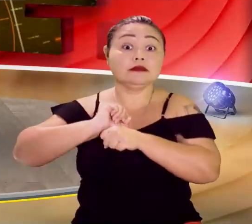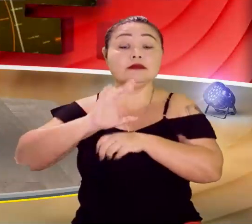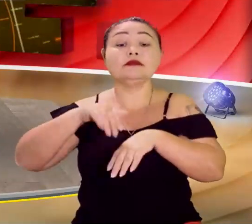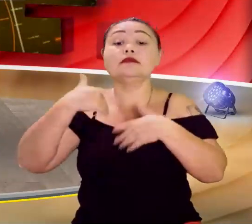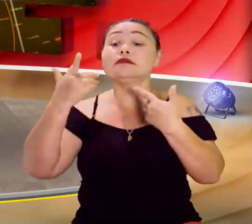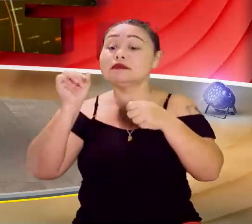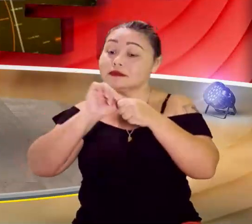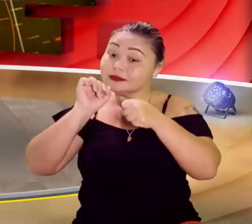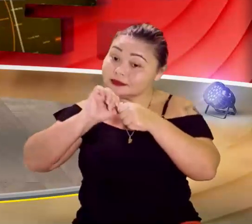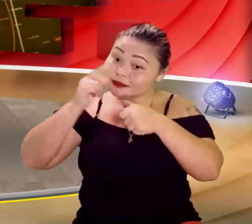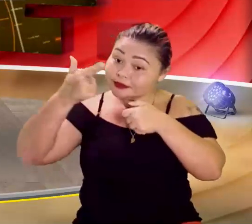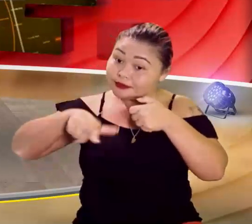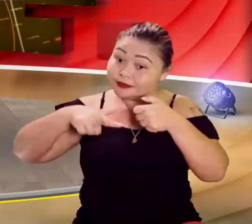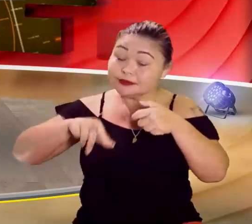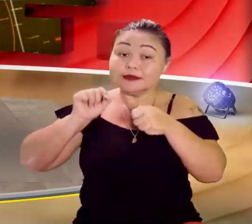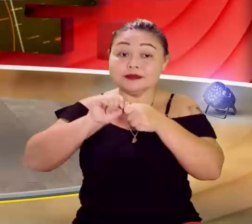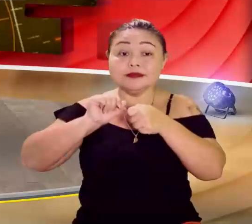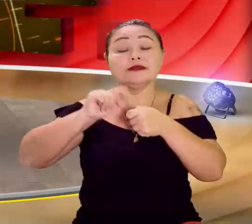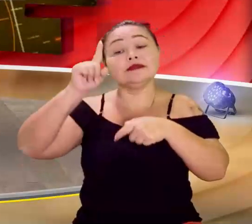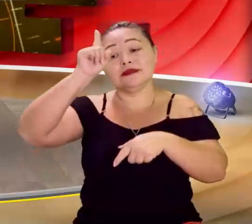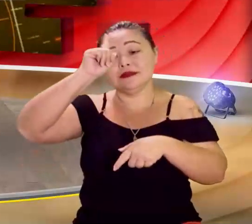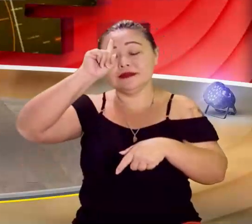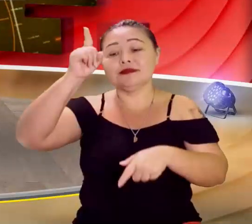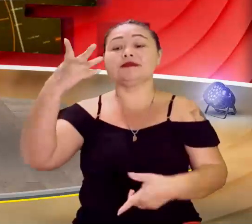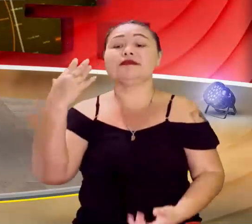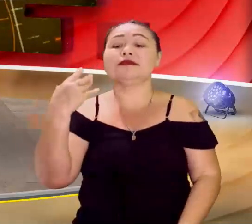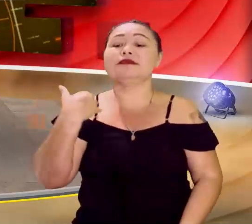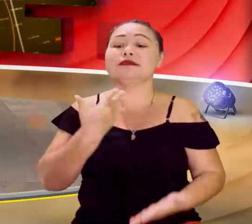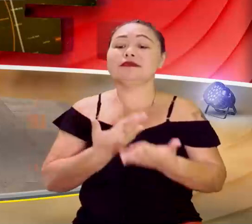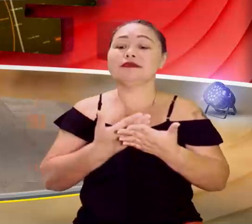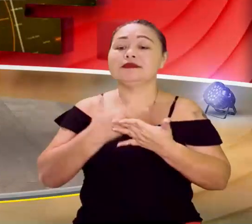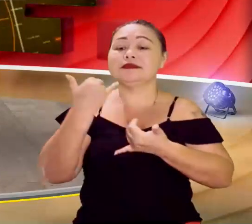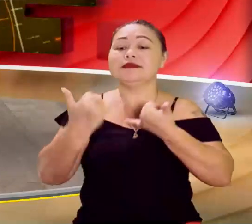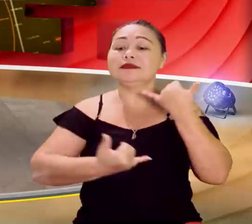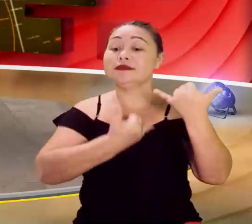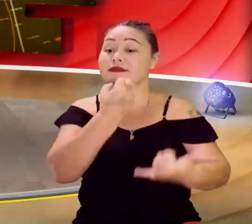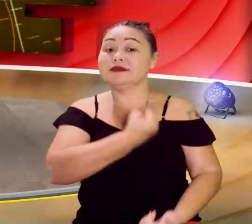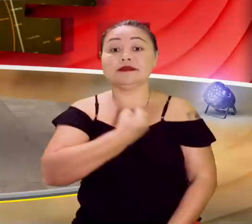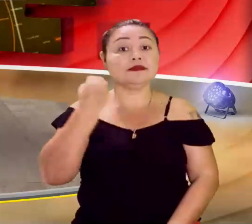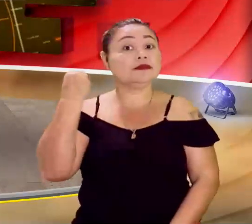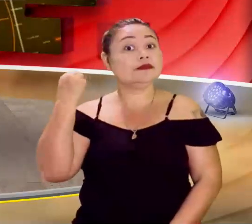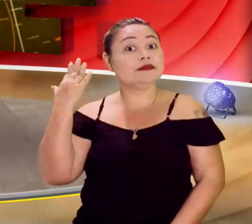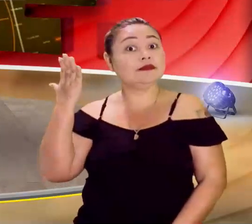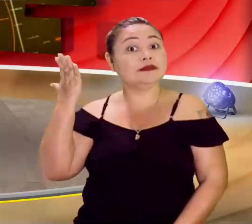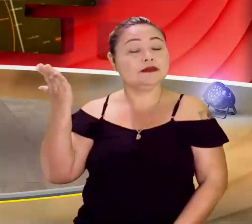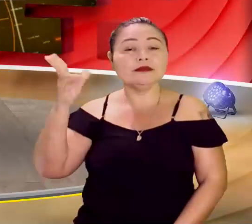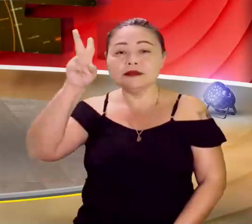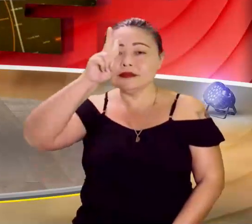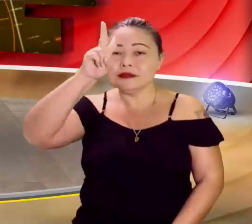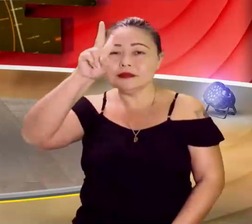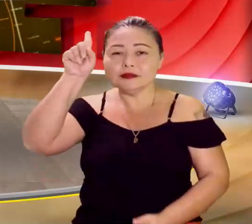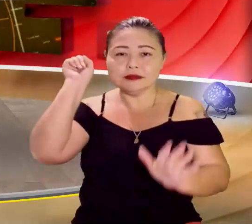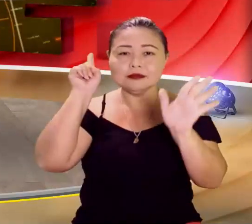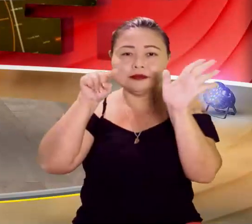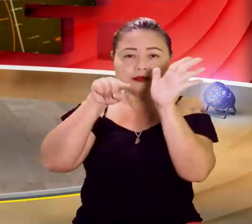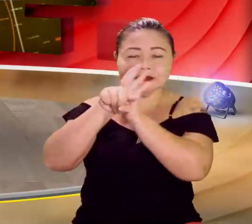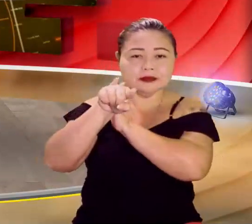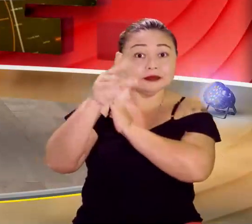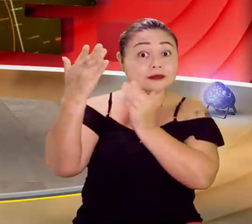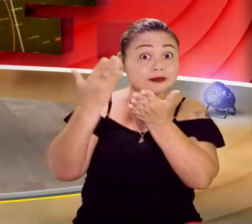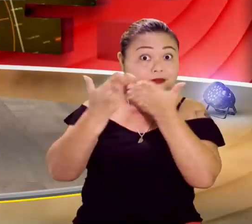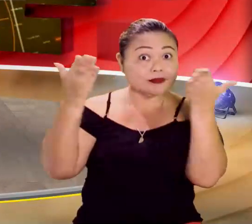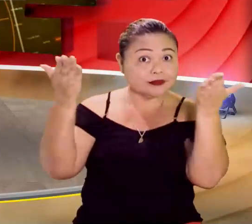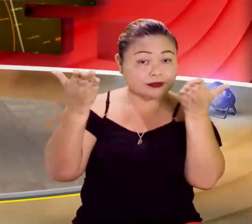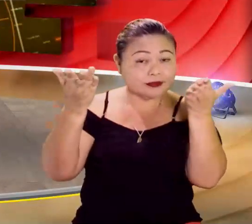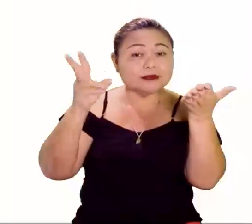nesse fazer, que a gente faz toda a aula nosso brincando com os números. E aí, lembra da perguntinha da aula de